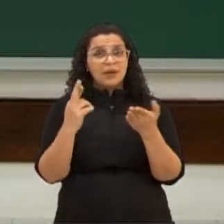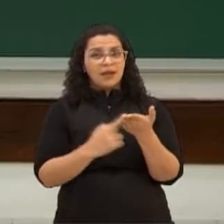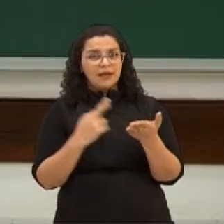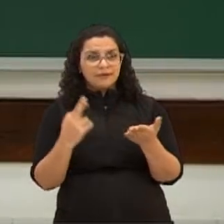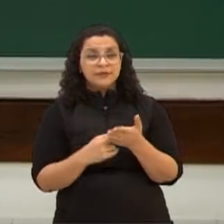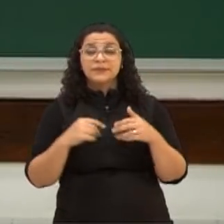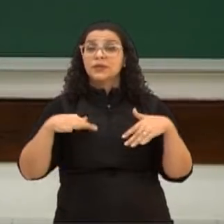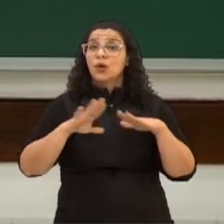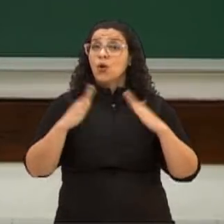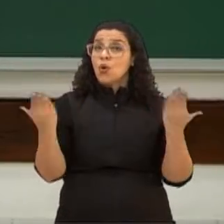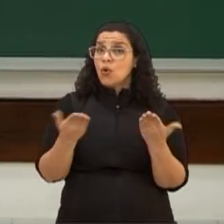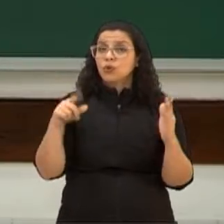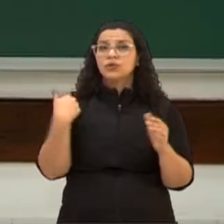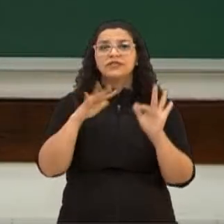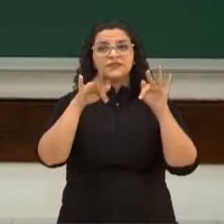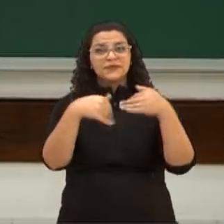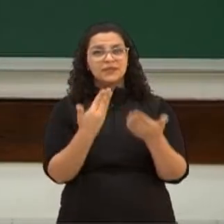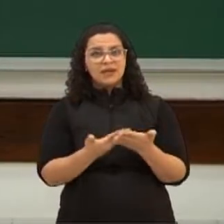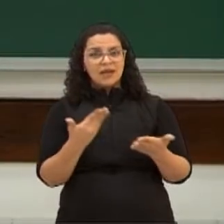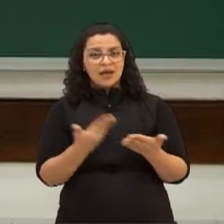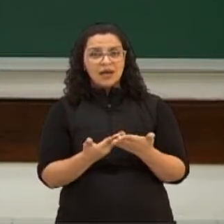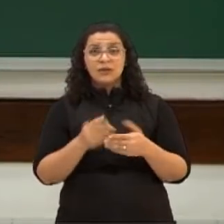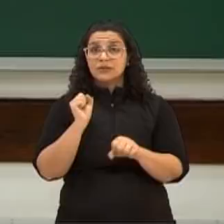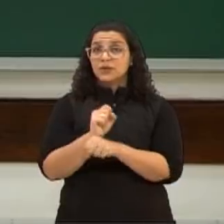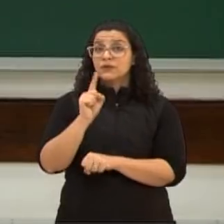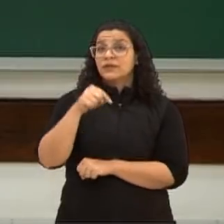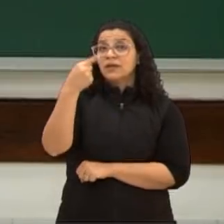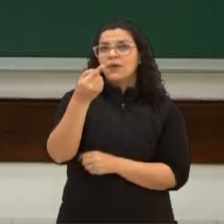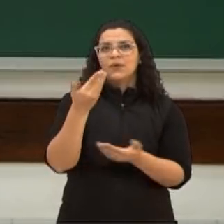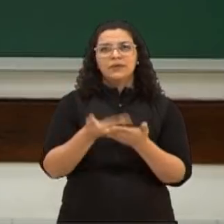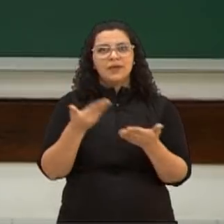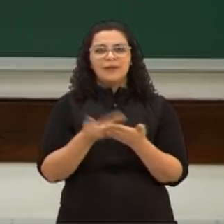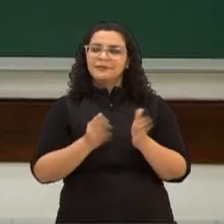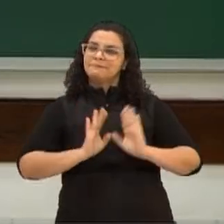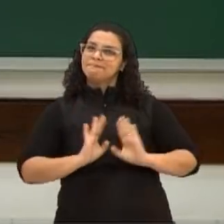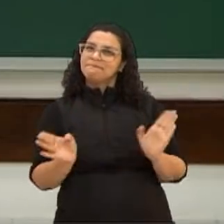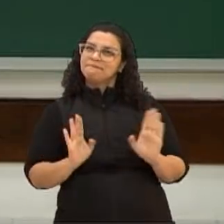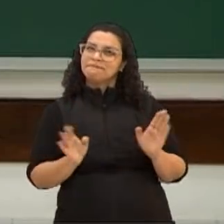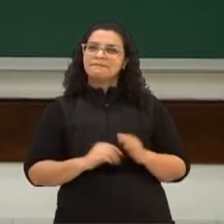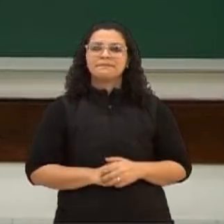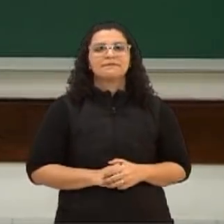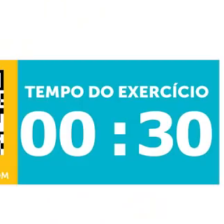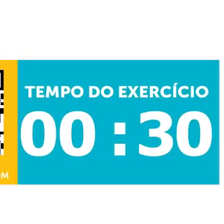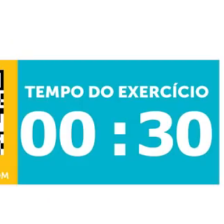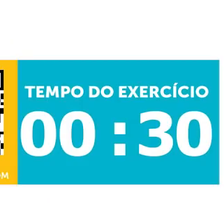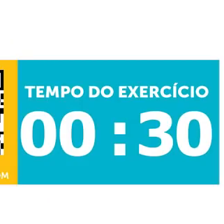revista. Por hoje eu vou ficar por aqui, aguardo vocês na próxima aula. Até lá!